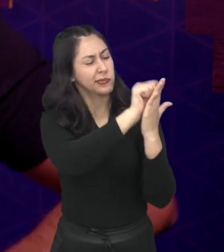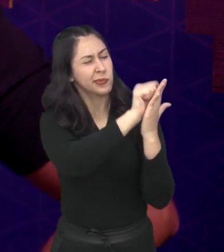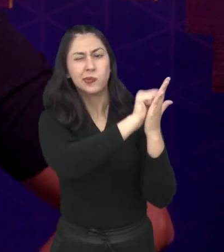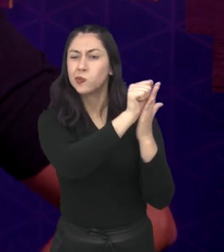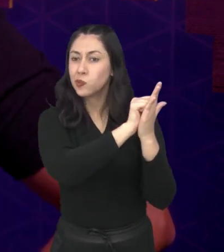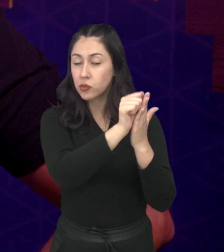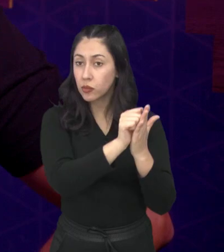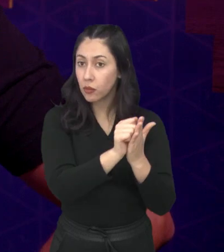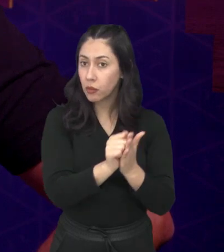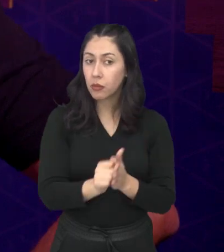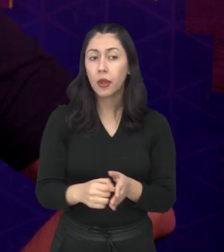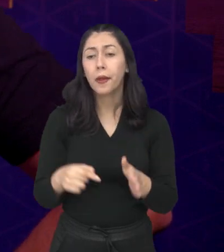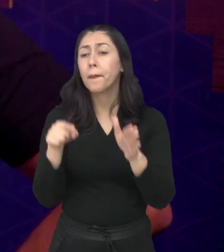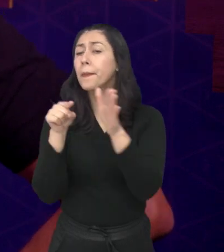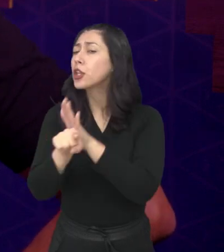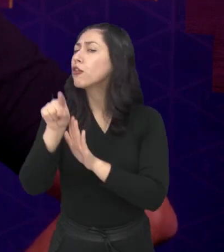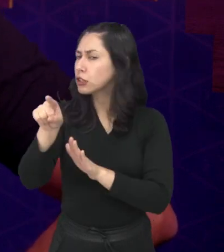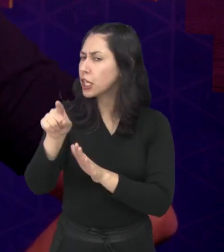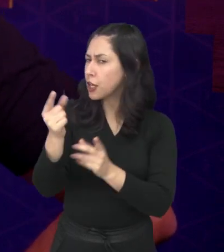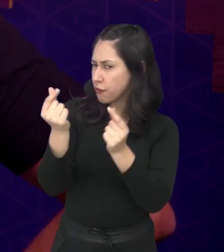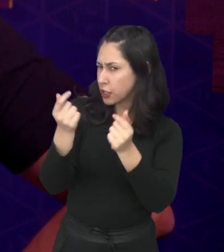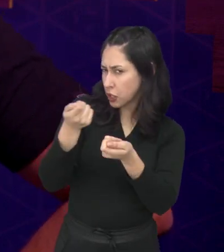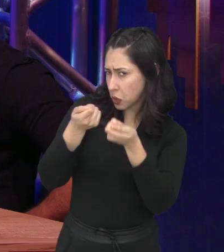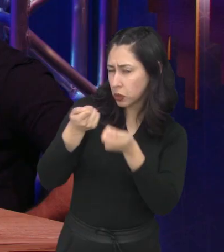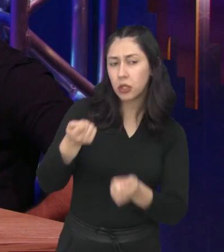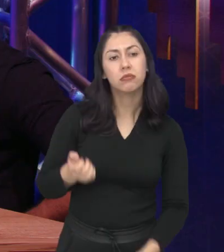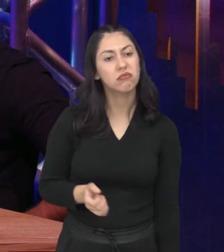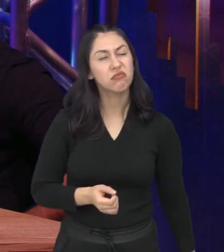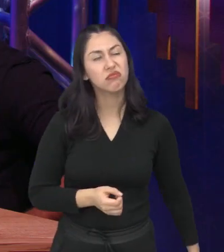acha que você é controlada financeiramente, Vicky?